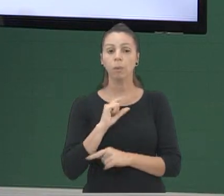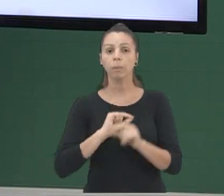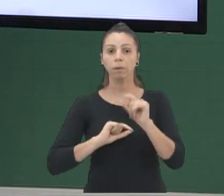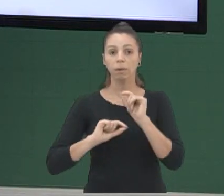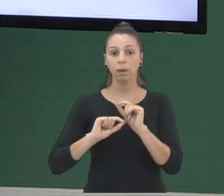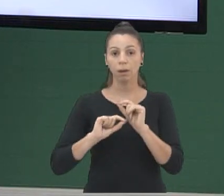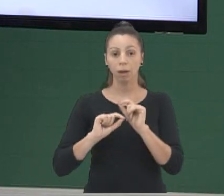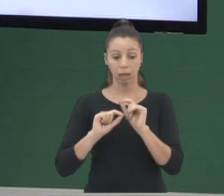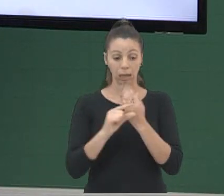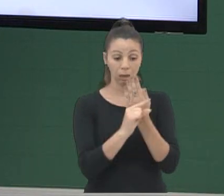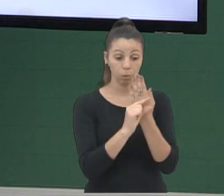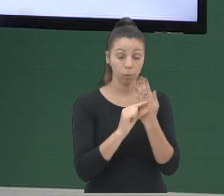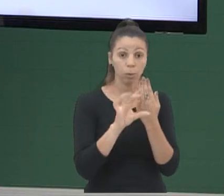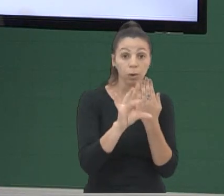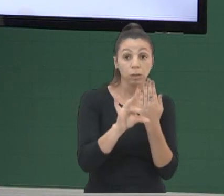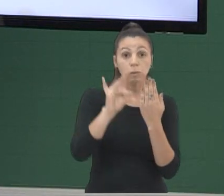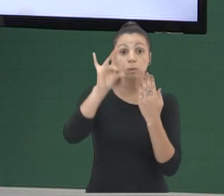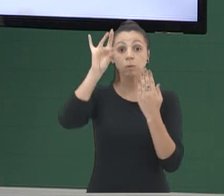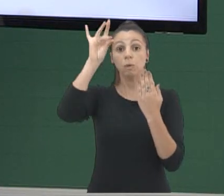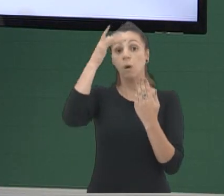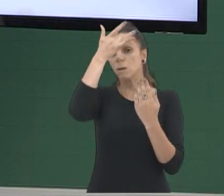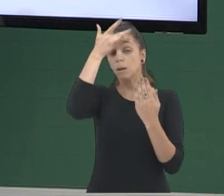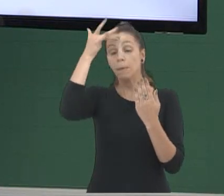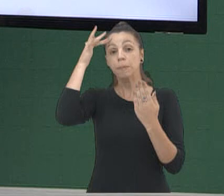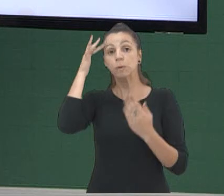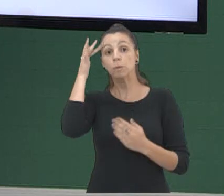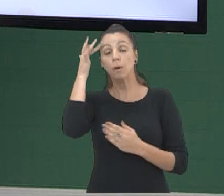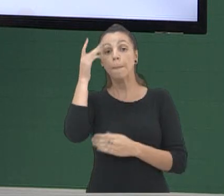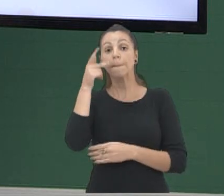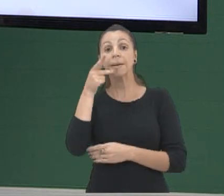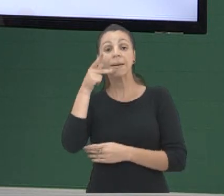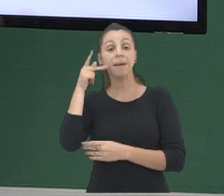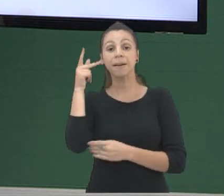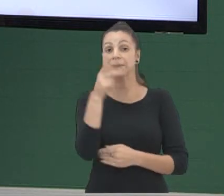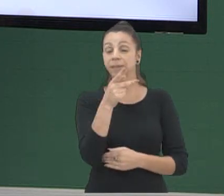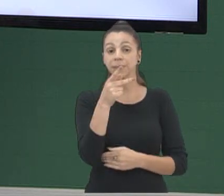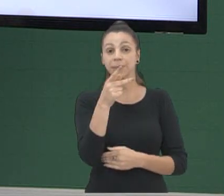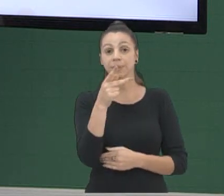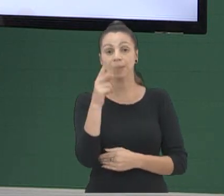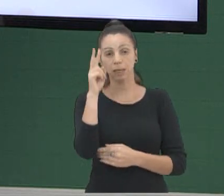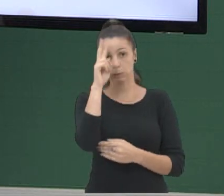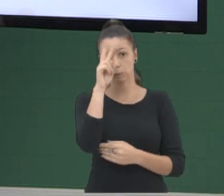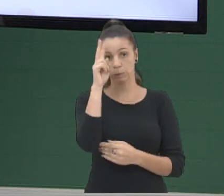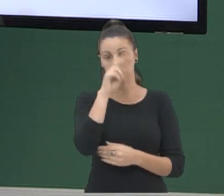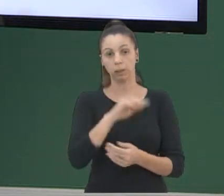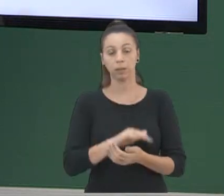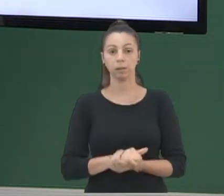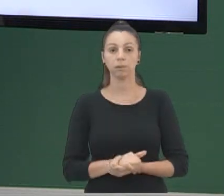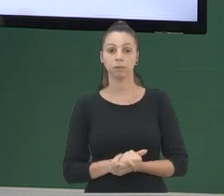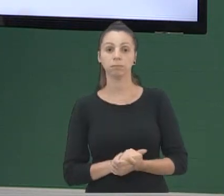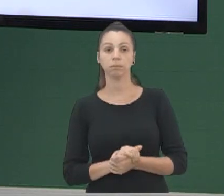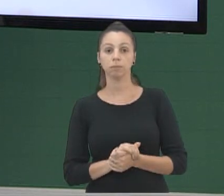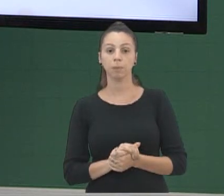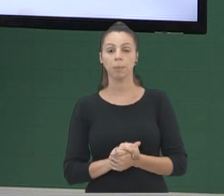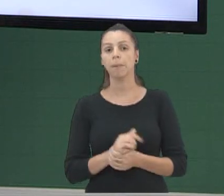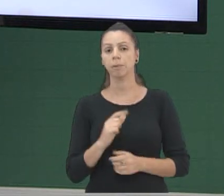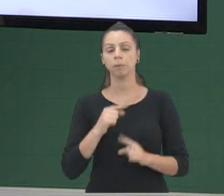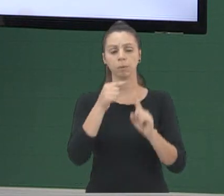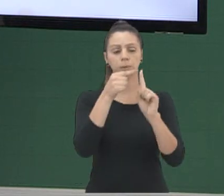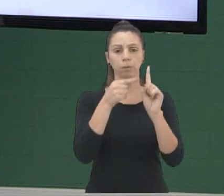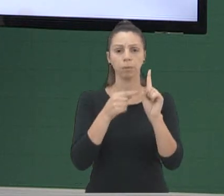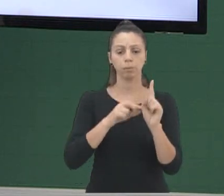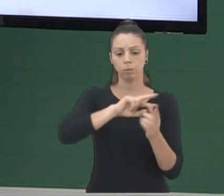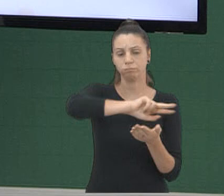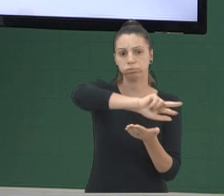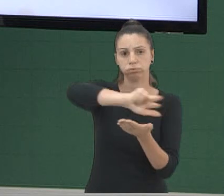ele escolhe alguém para contar a história dele. Esse narrador, que pode ser aí a gente vai ver os tipos de narrador